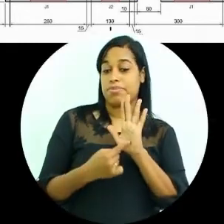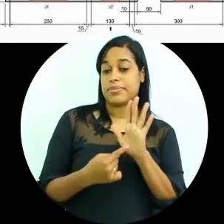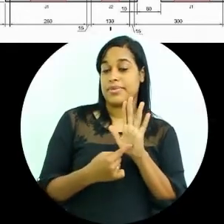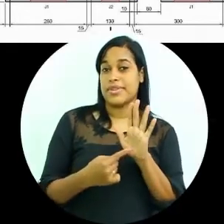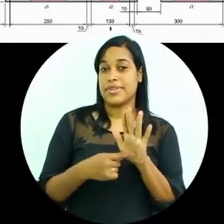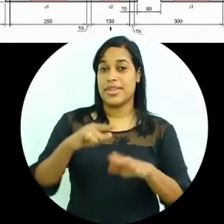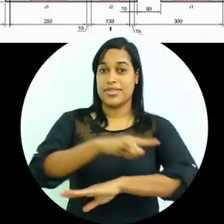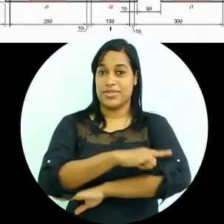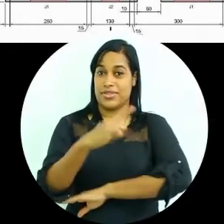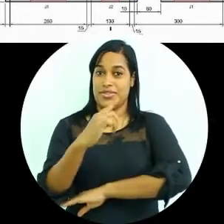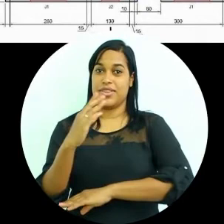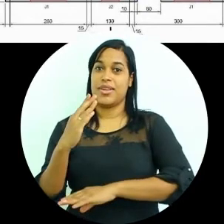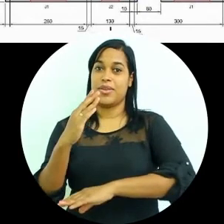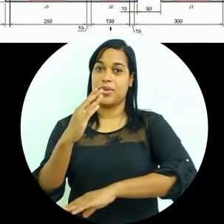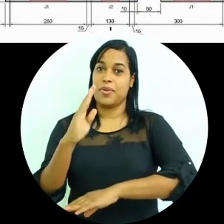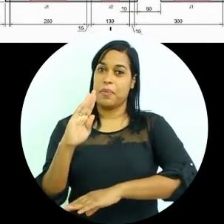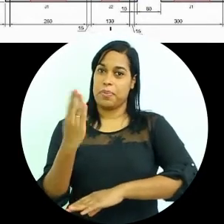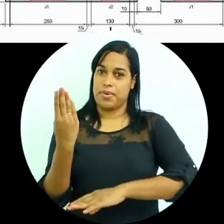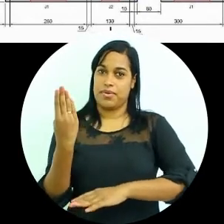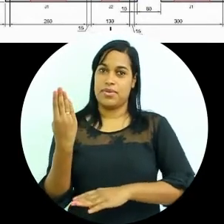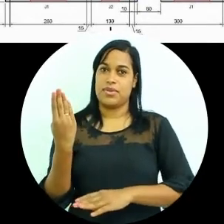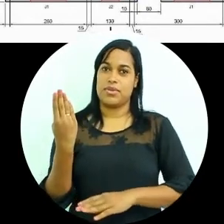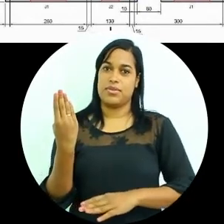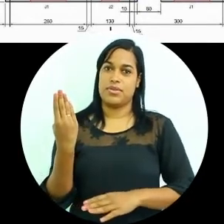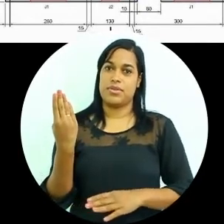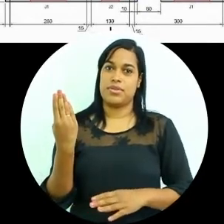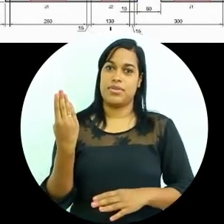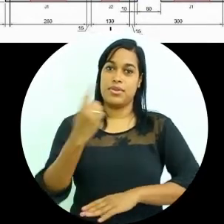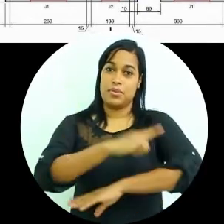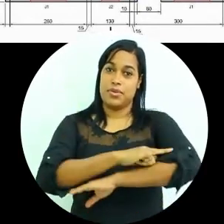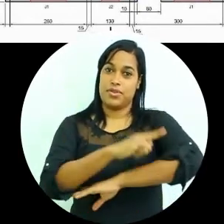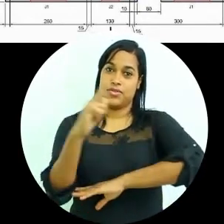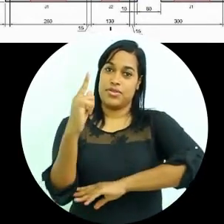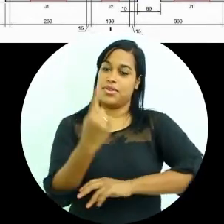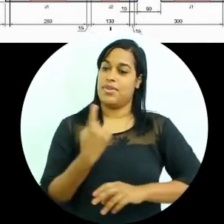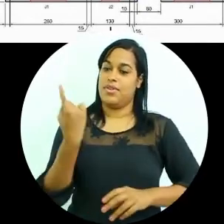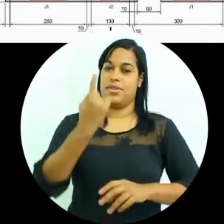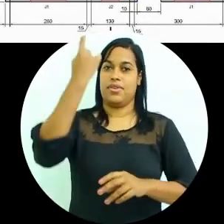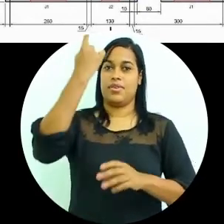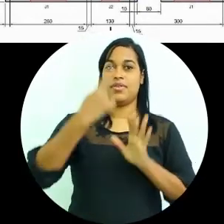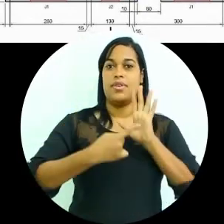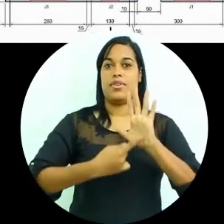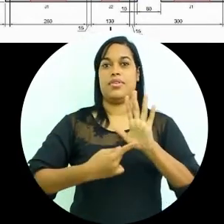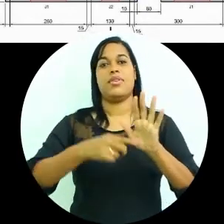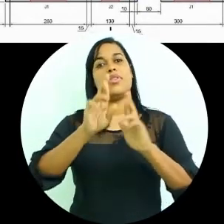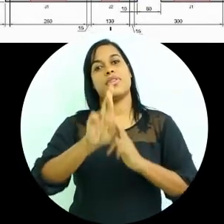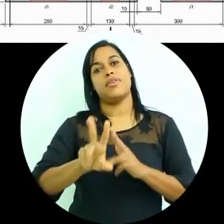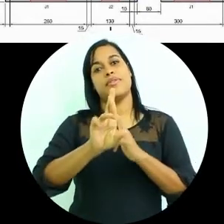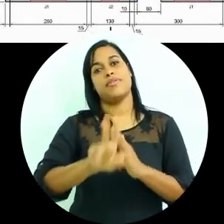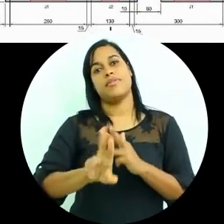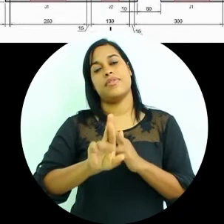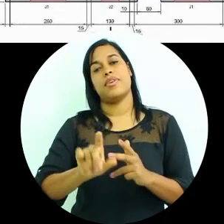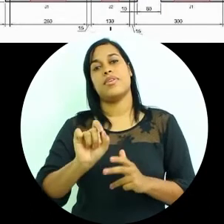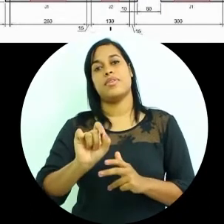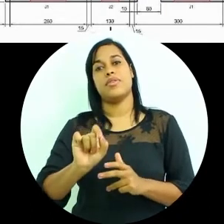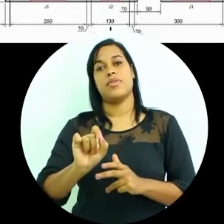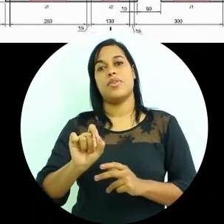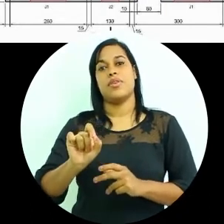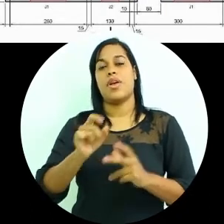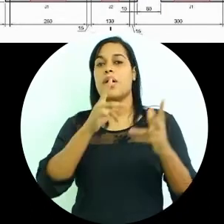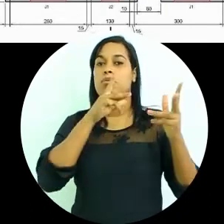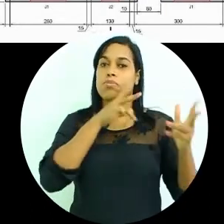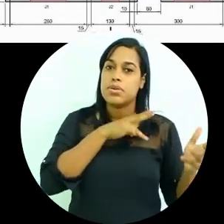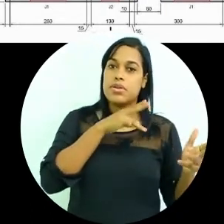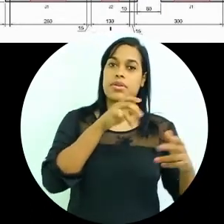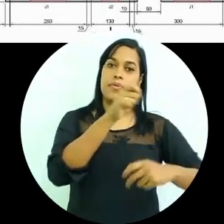No caso da representação da janela do banheiro, como é uma janela alta, nós temos uma representação diferente da